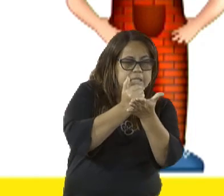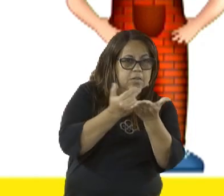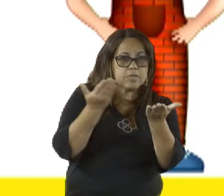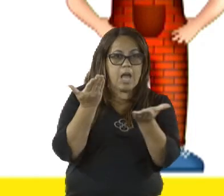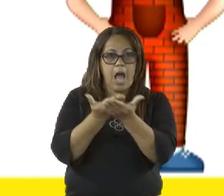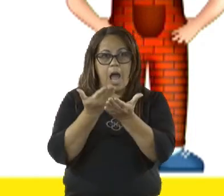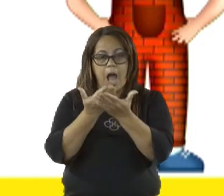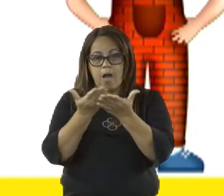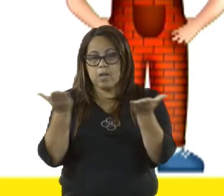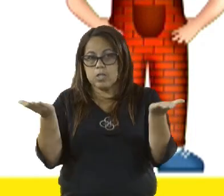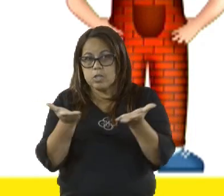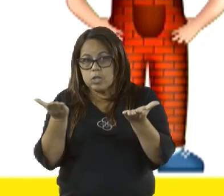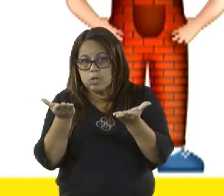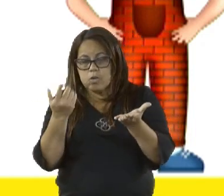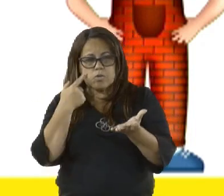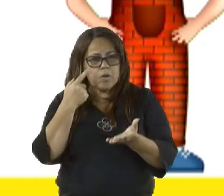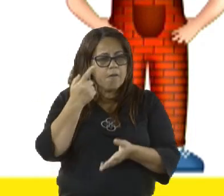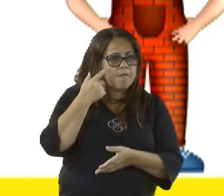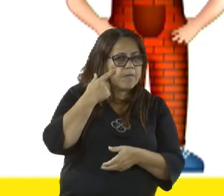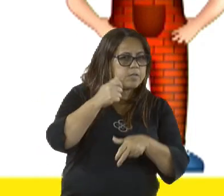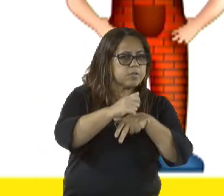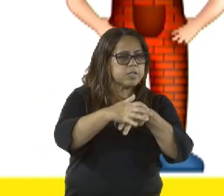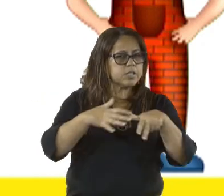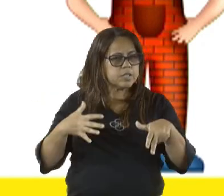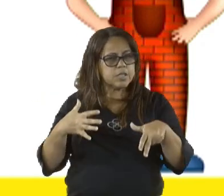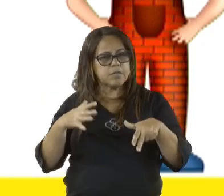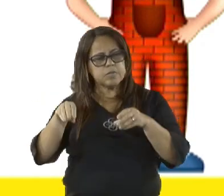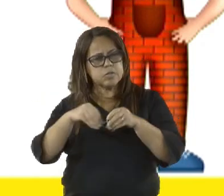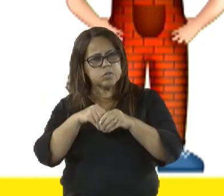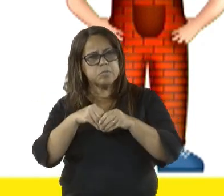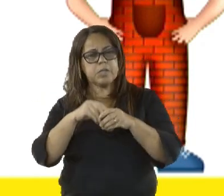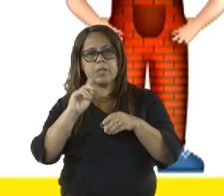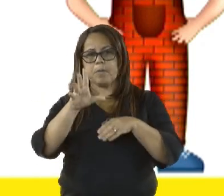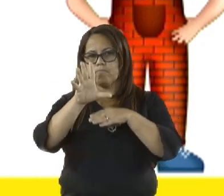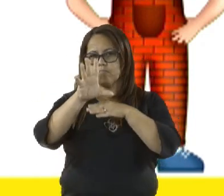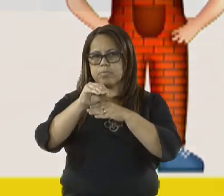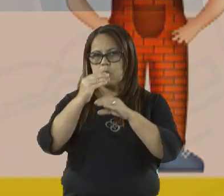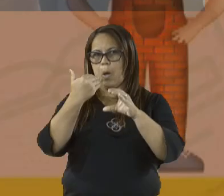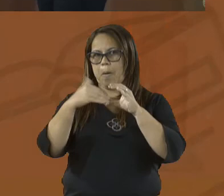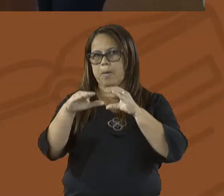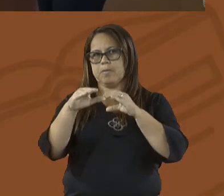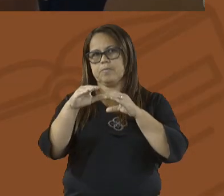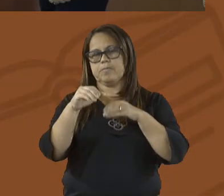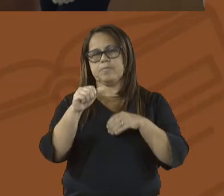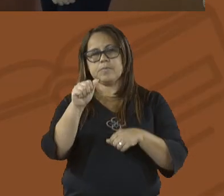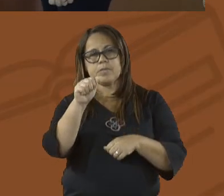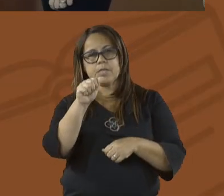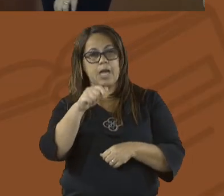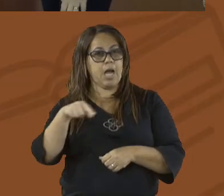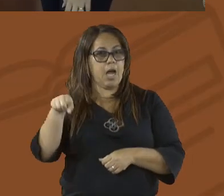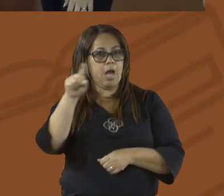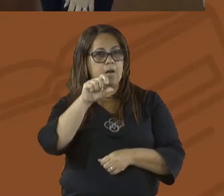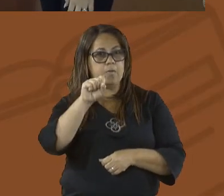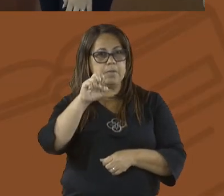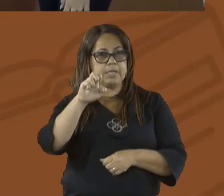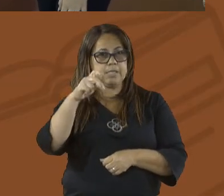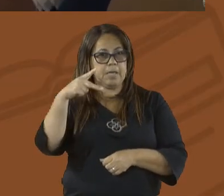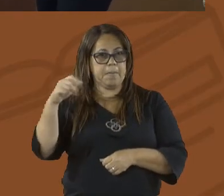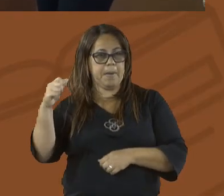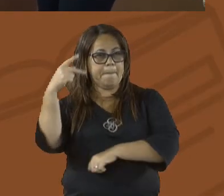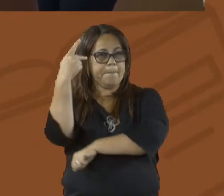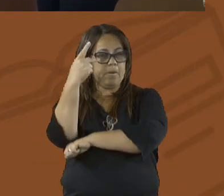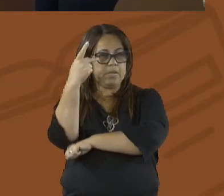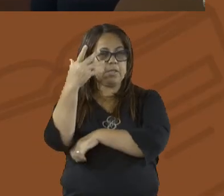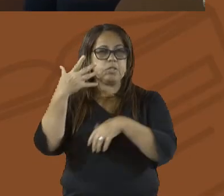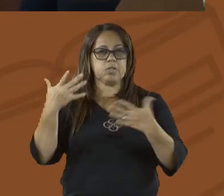hoje, identificando os sistemas e seus componentes. Depois enviar a foto para o nosso canal, certo? Que é o @Cepa Paulista.